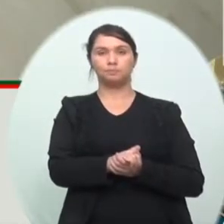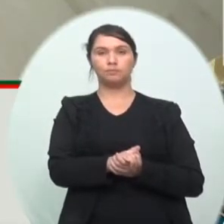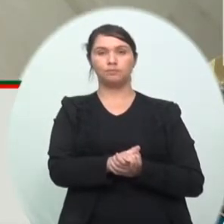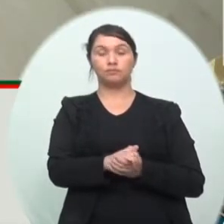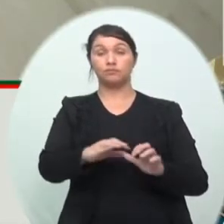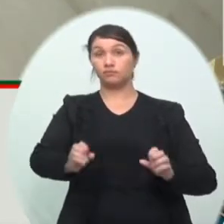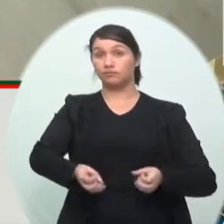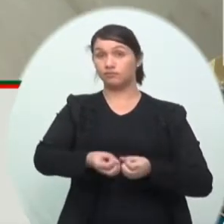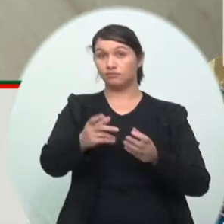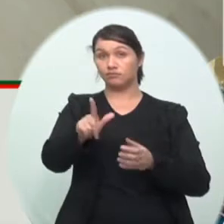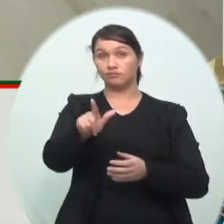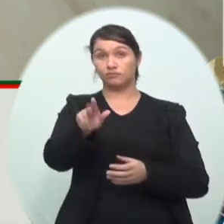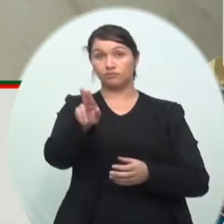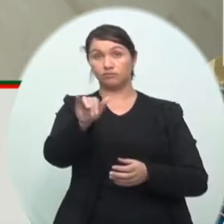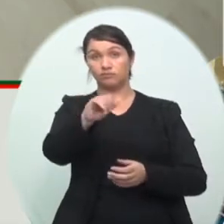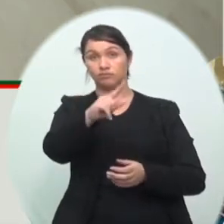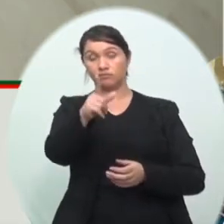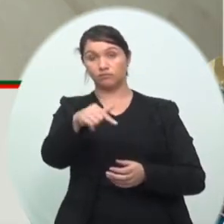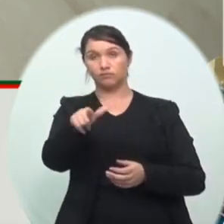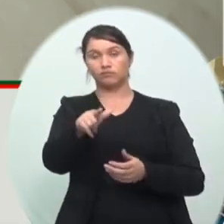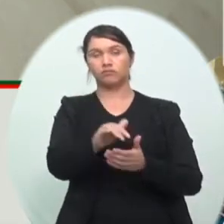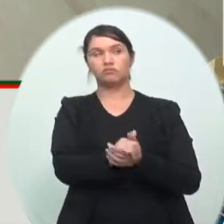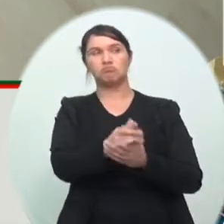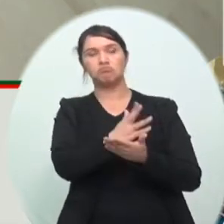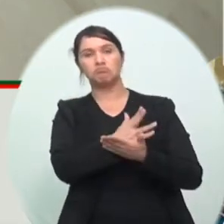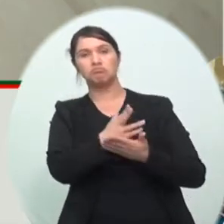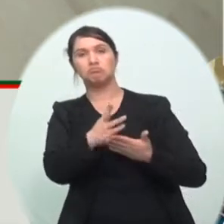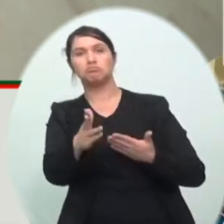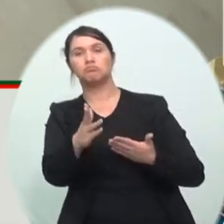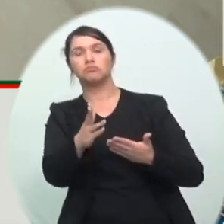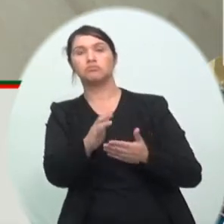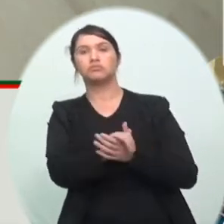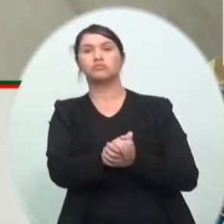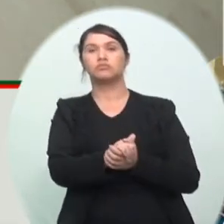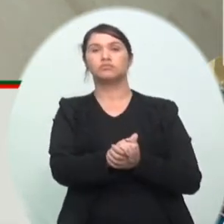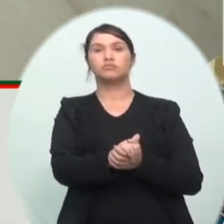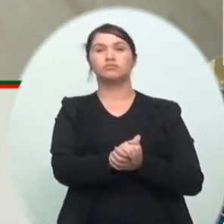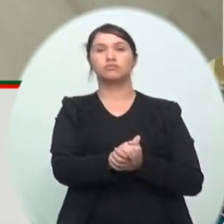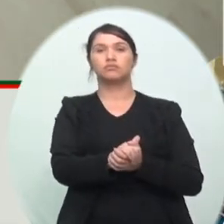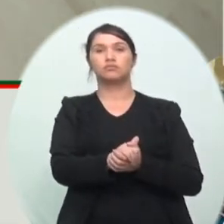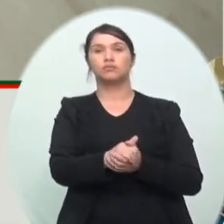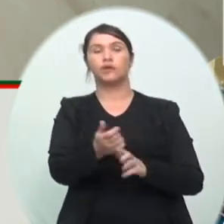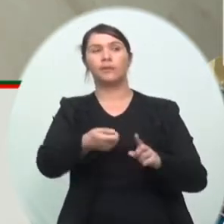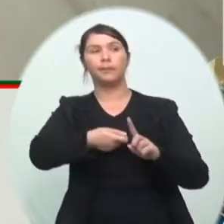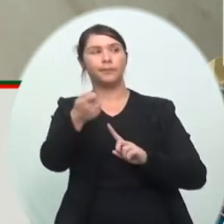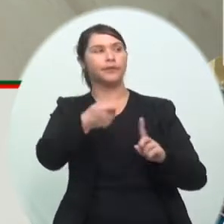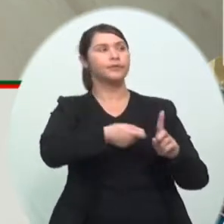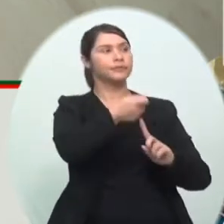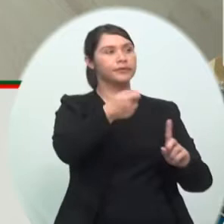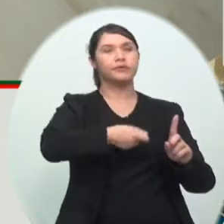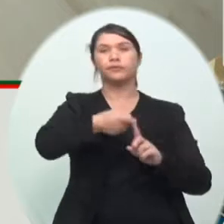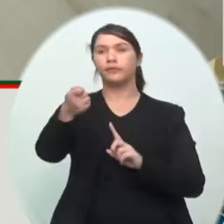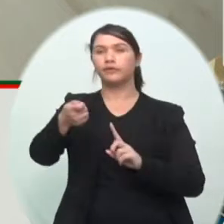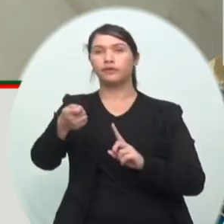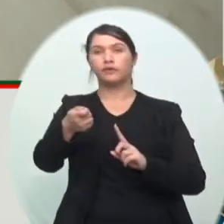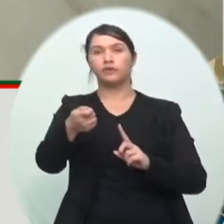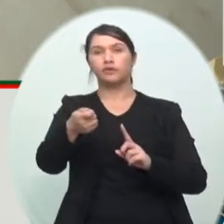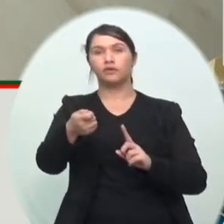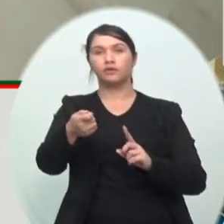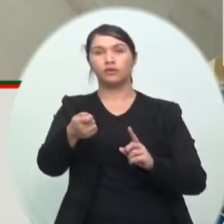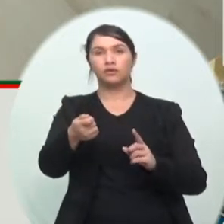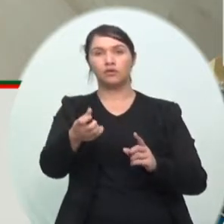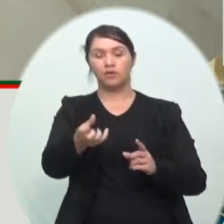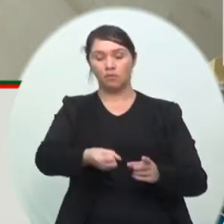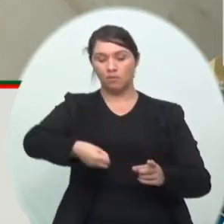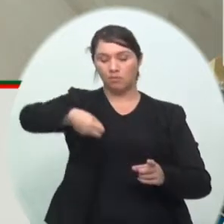então que Luiz Carlos e seu Jorge tomaram a decisão de que mensalmente doariam uma cesta básica às famílias que